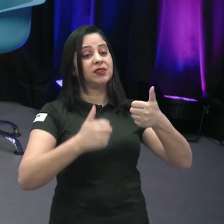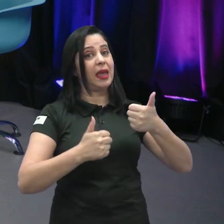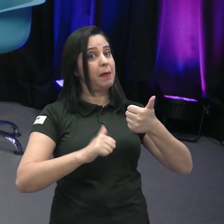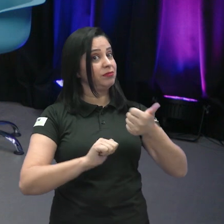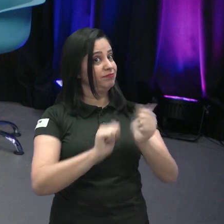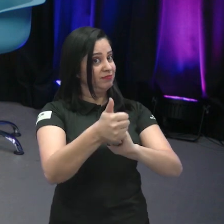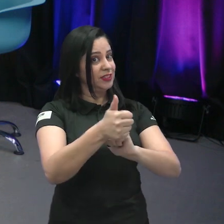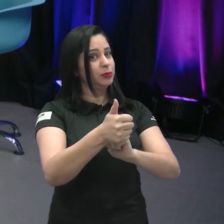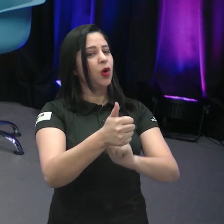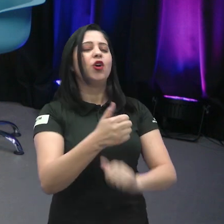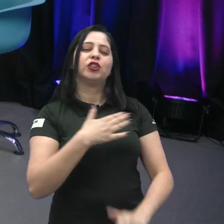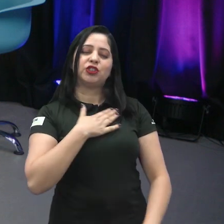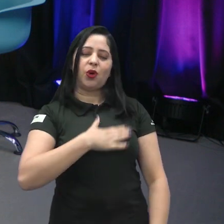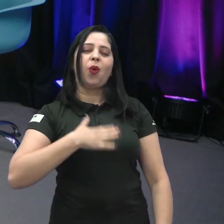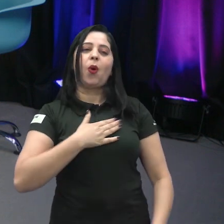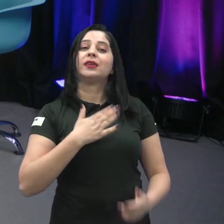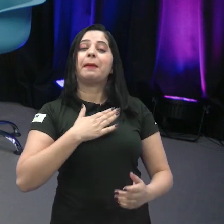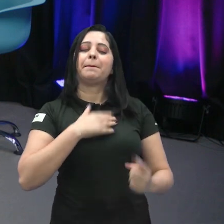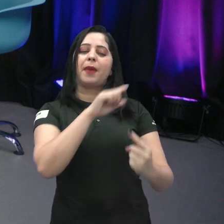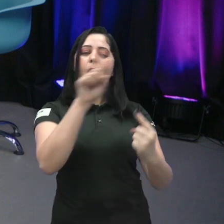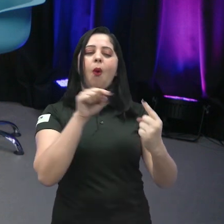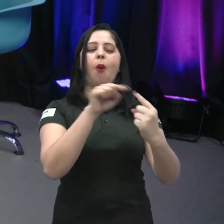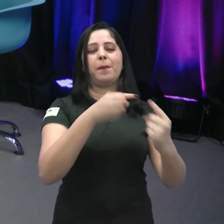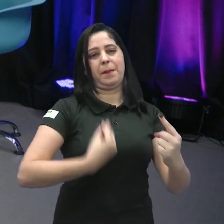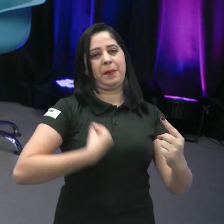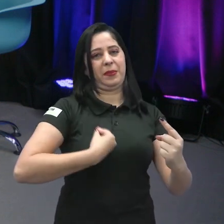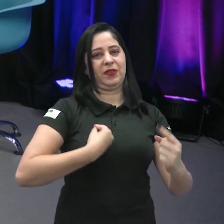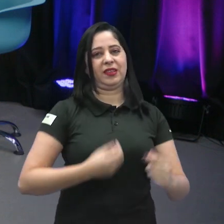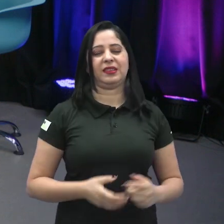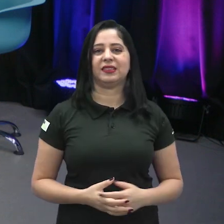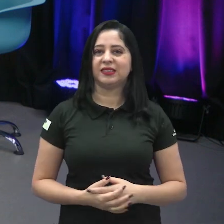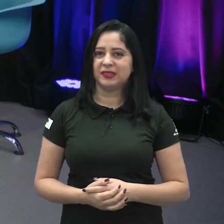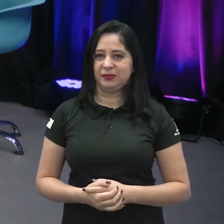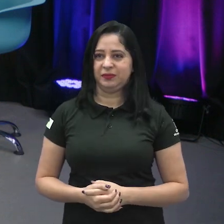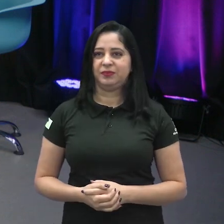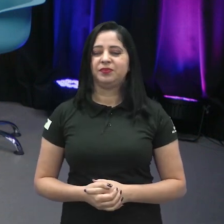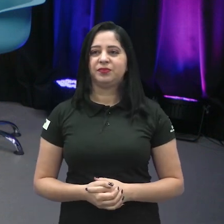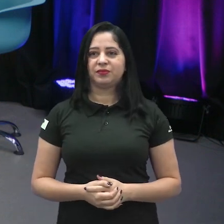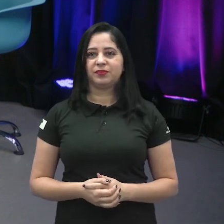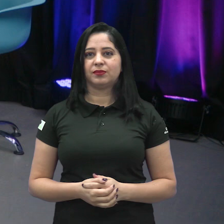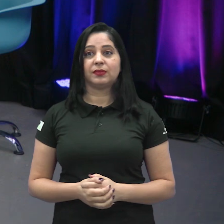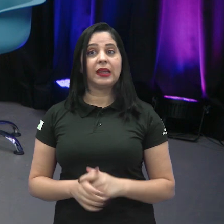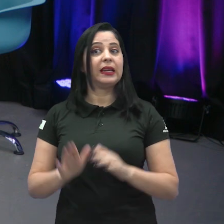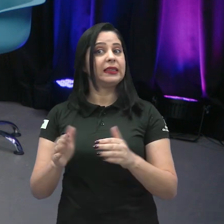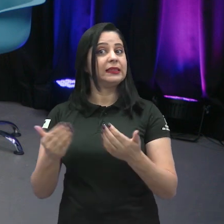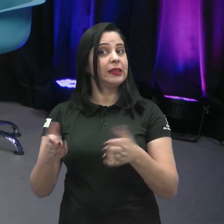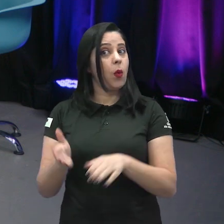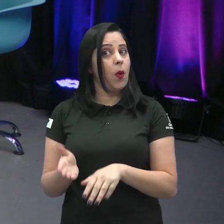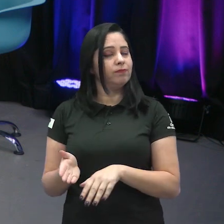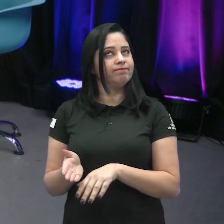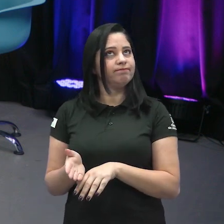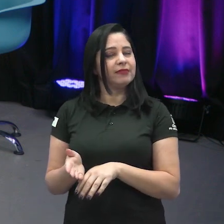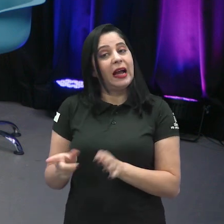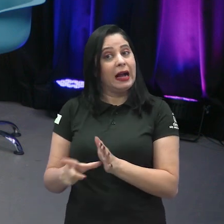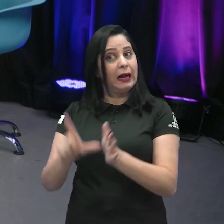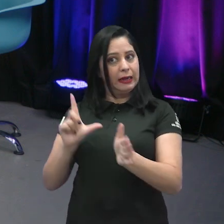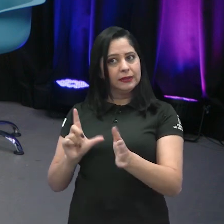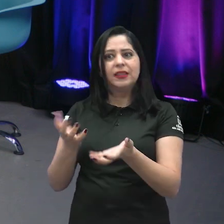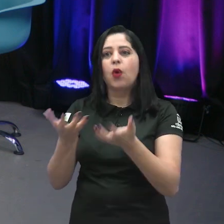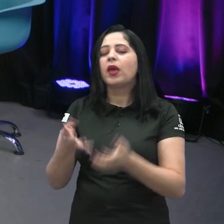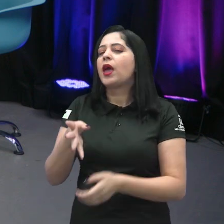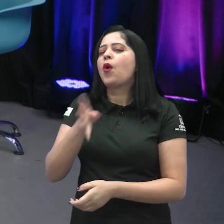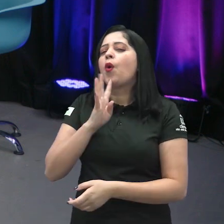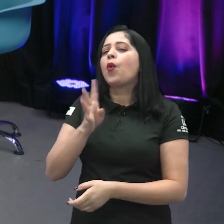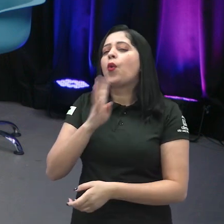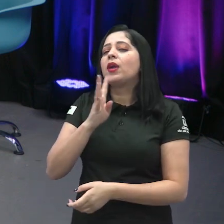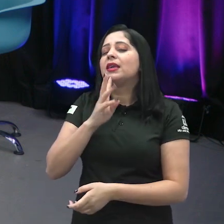gente tanto gosta e que a gente tem isso como meta de vida. Vereador, antes de mais nada, a gente quer